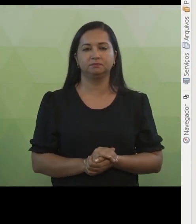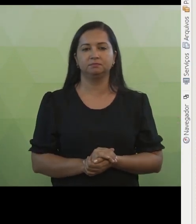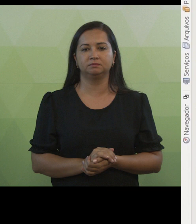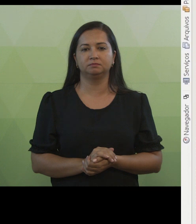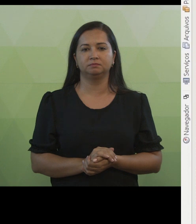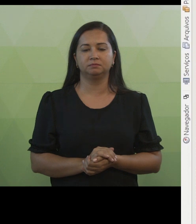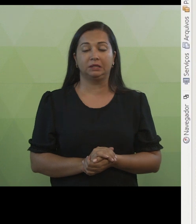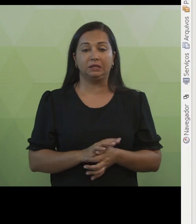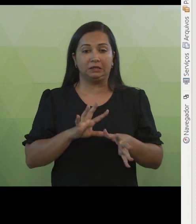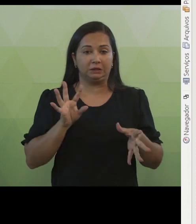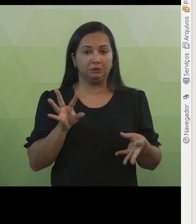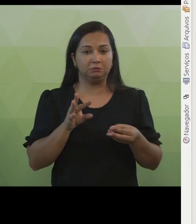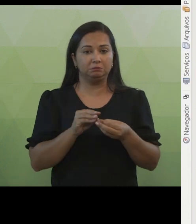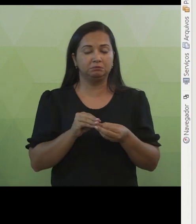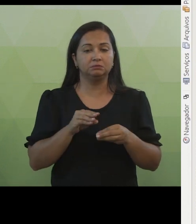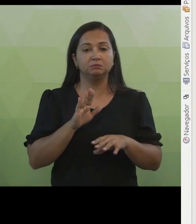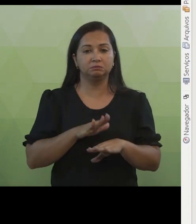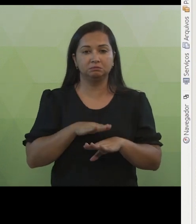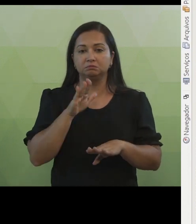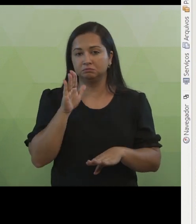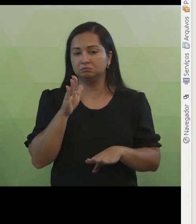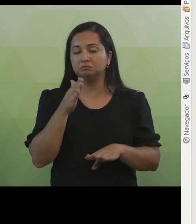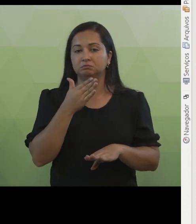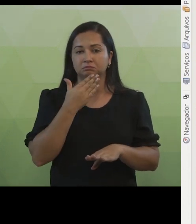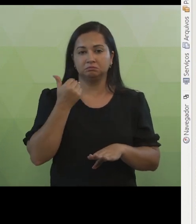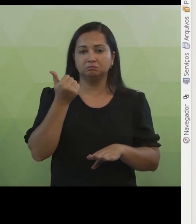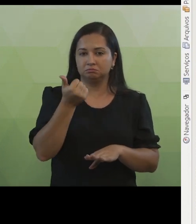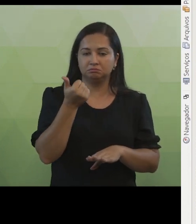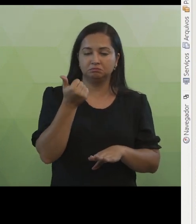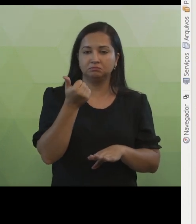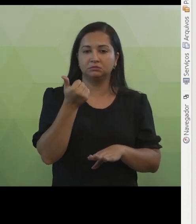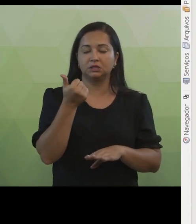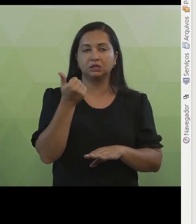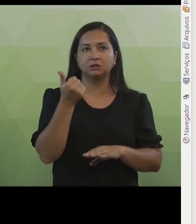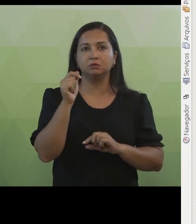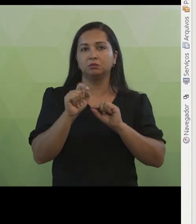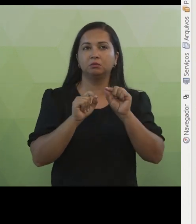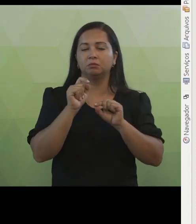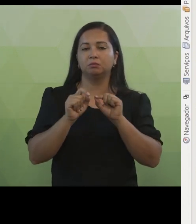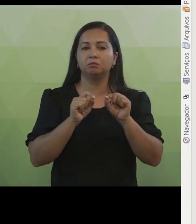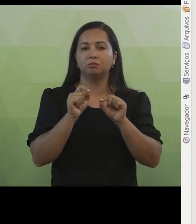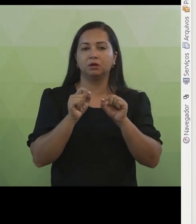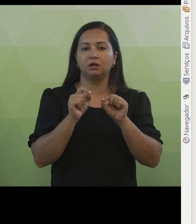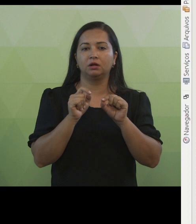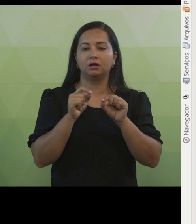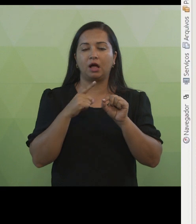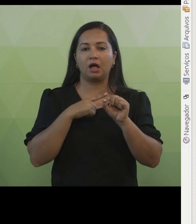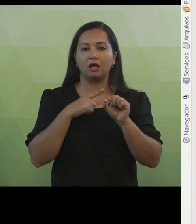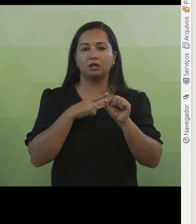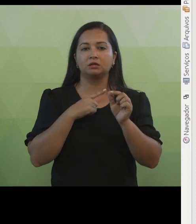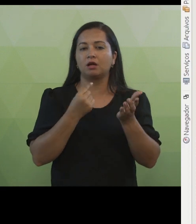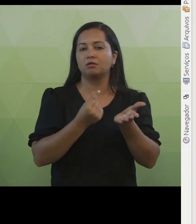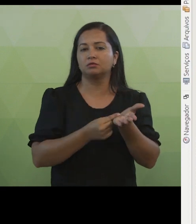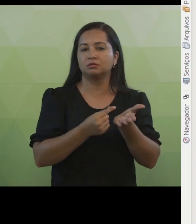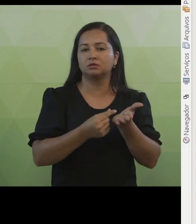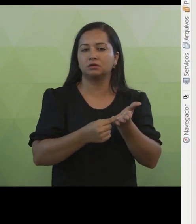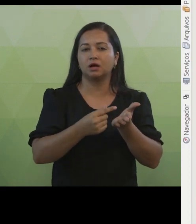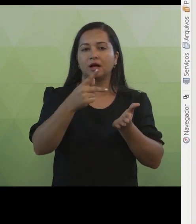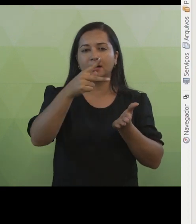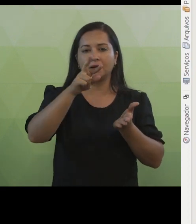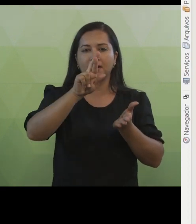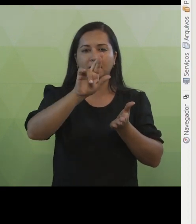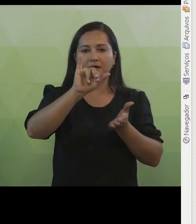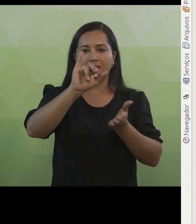termos de encapsulamento, o mais interessante ou o mais recomendável talvez seja colocar os atributos do tipo